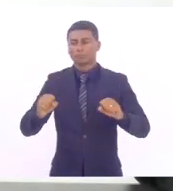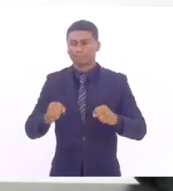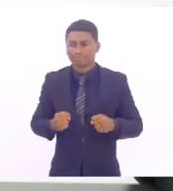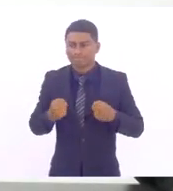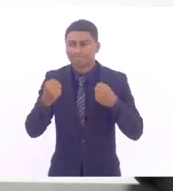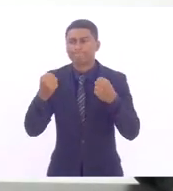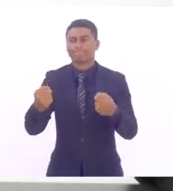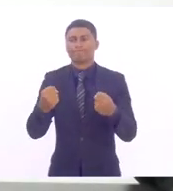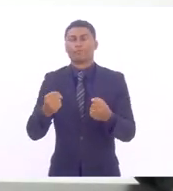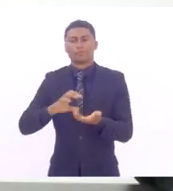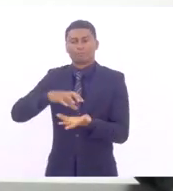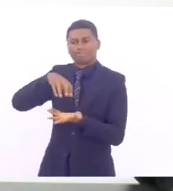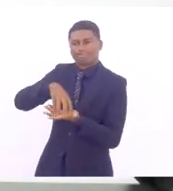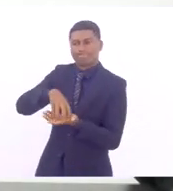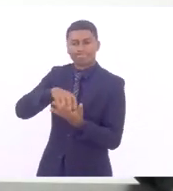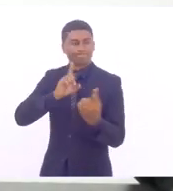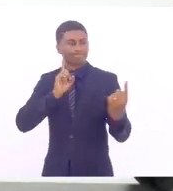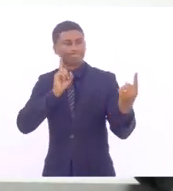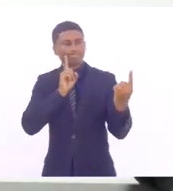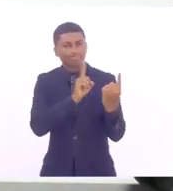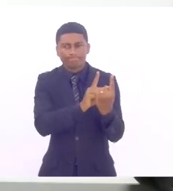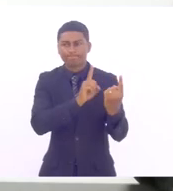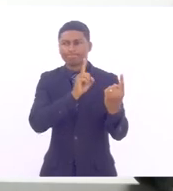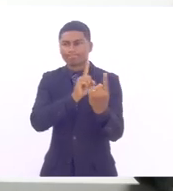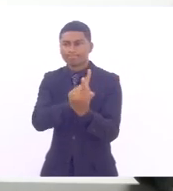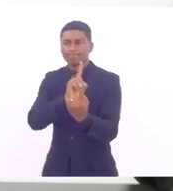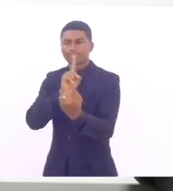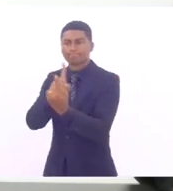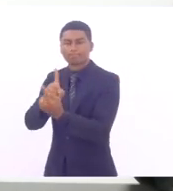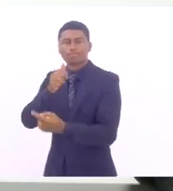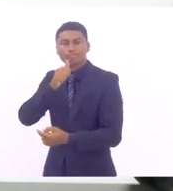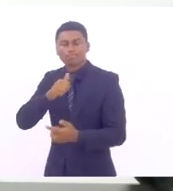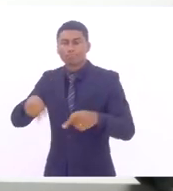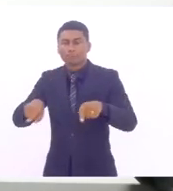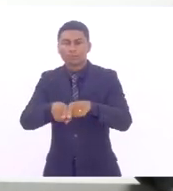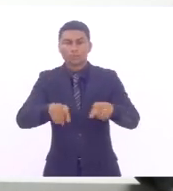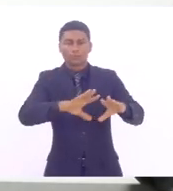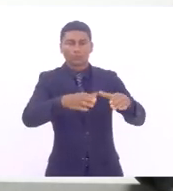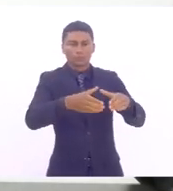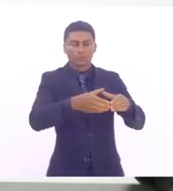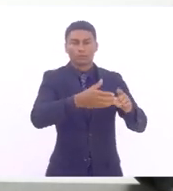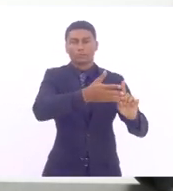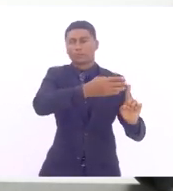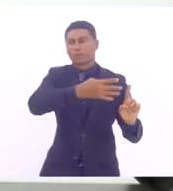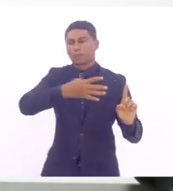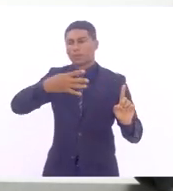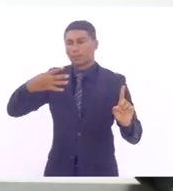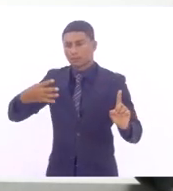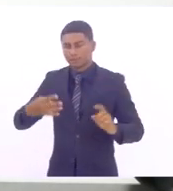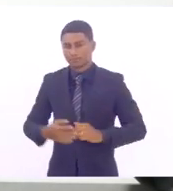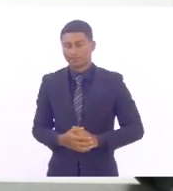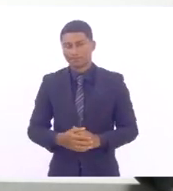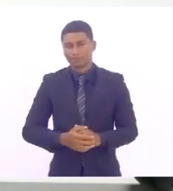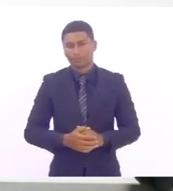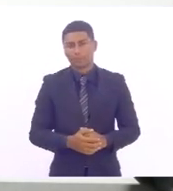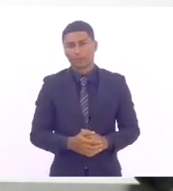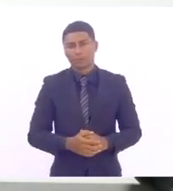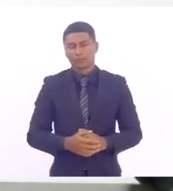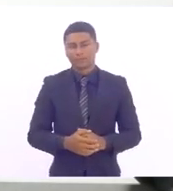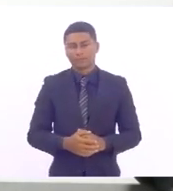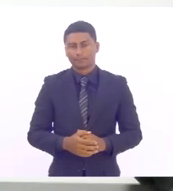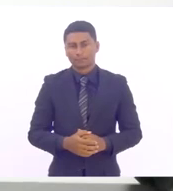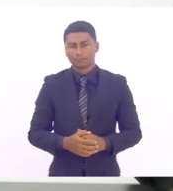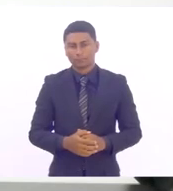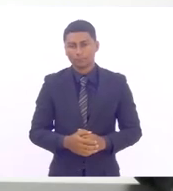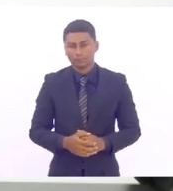diferenciado às mulheres e ao público LGBTQIA+. Com relação só ao